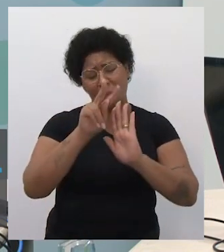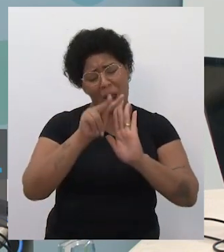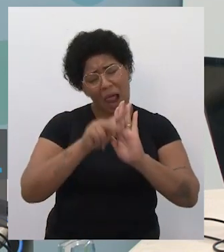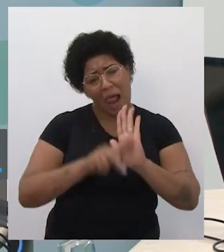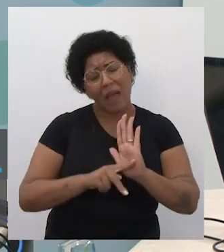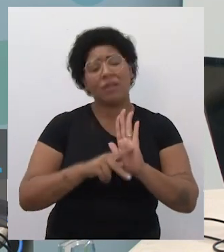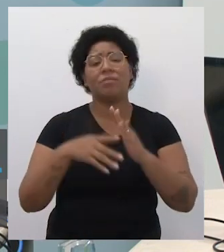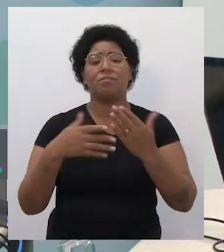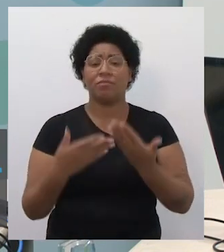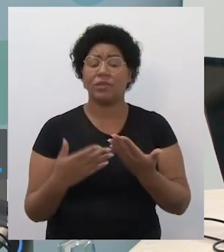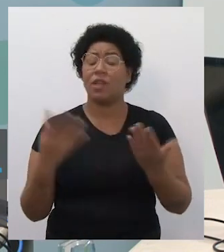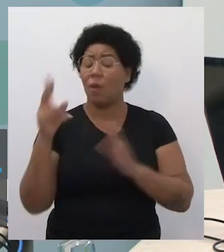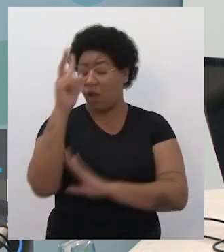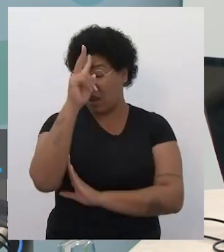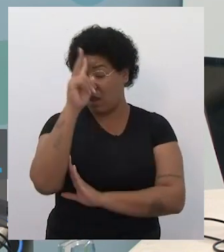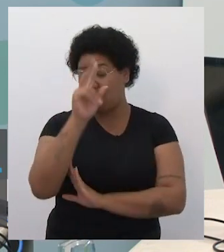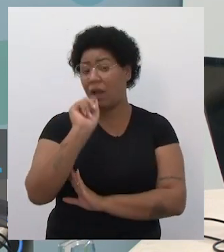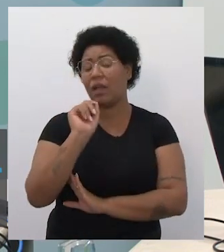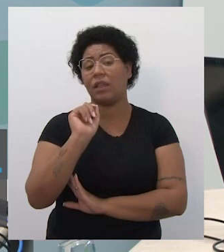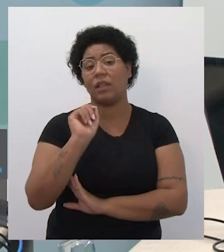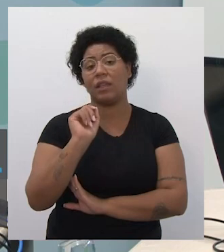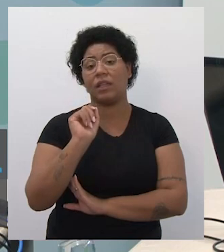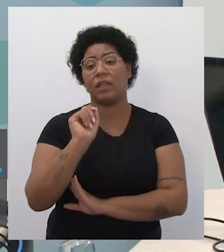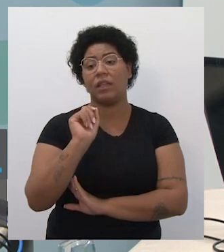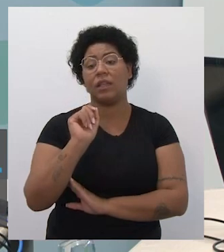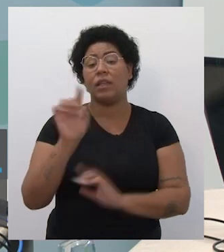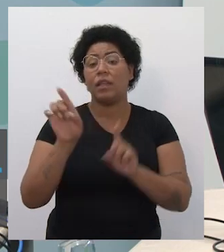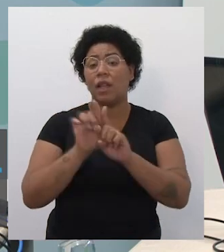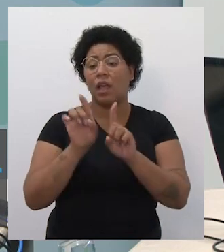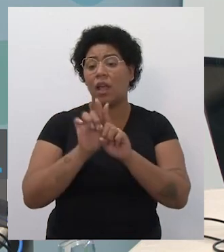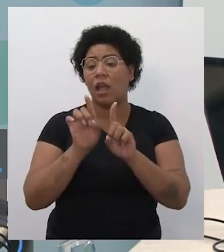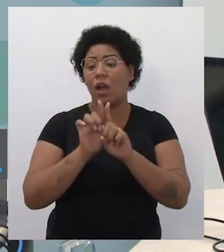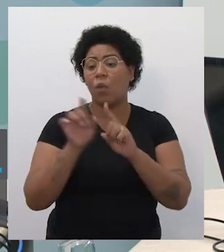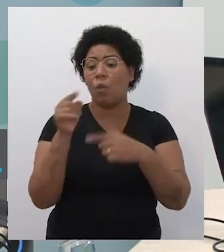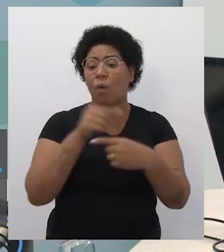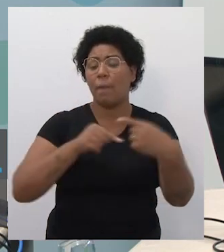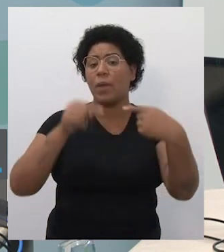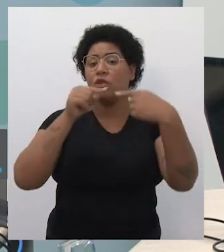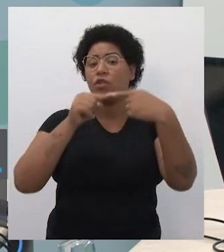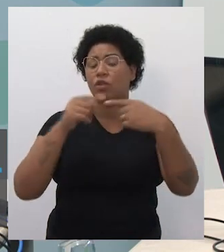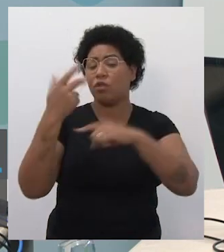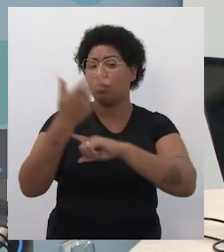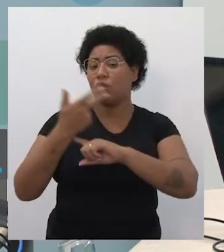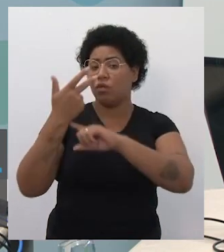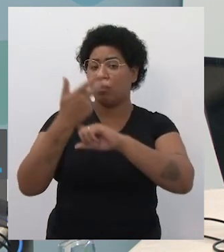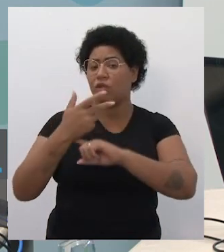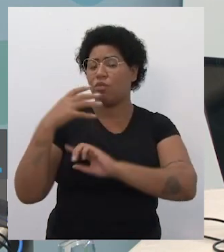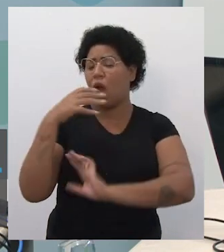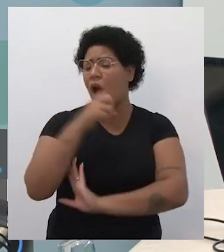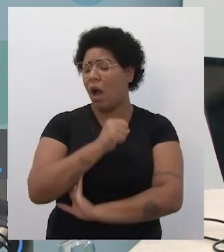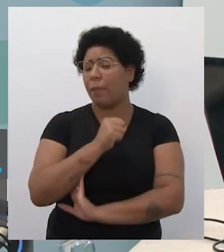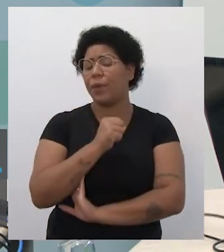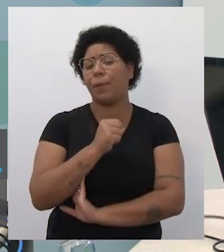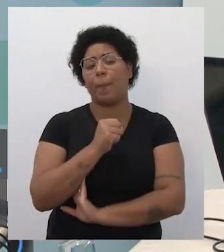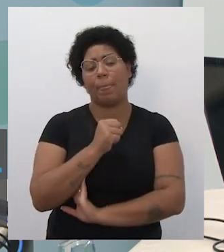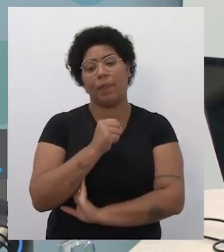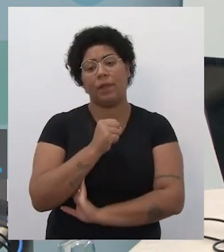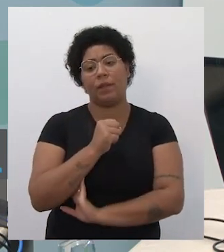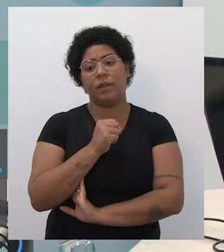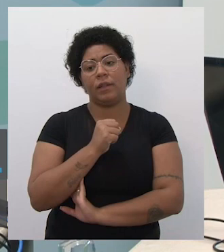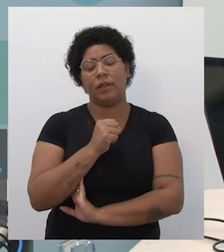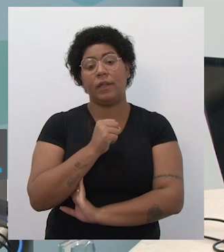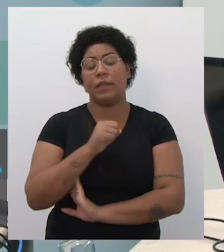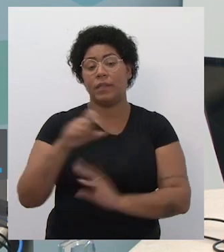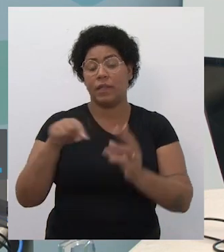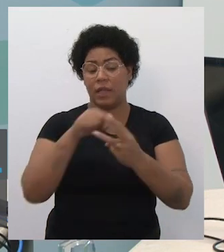eu quero lembrá-los também de alguns aspectos desse vídeo, né, em breves palavras. Então, existem